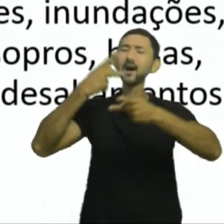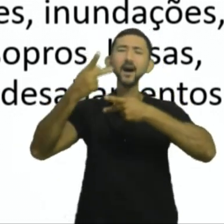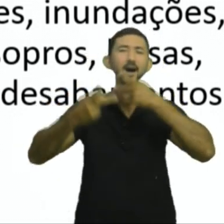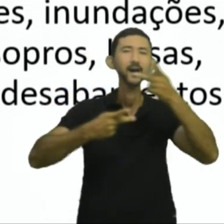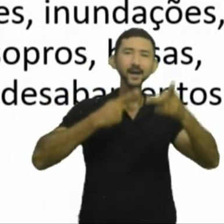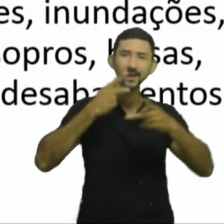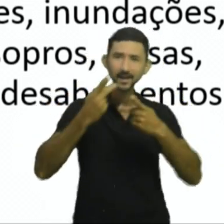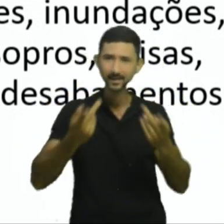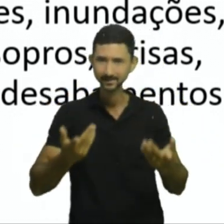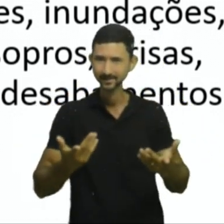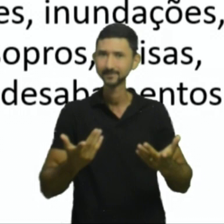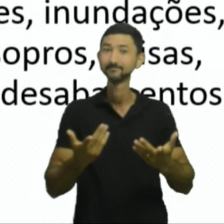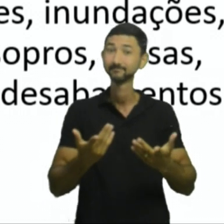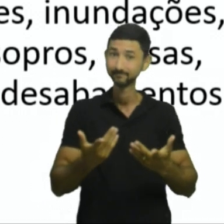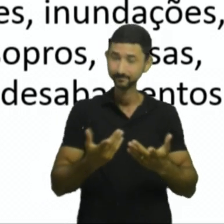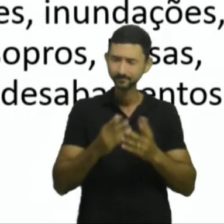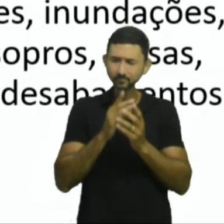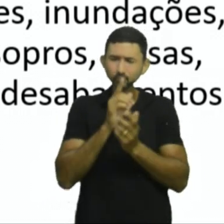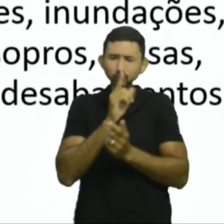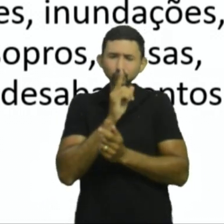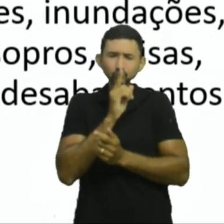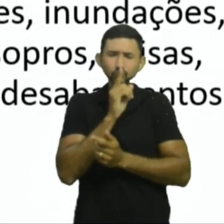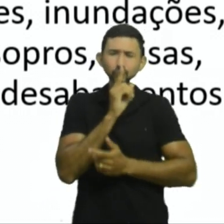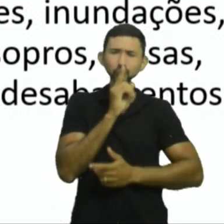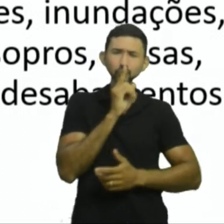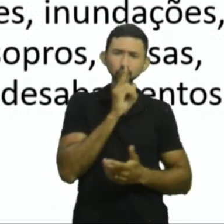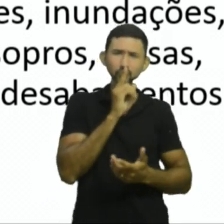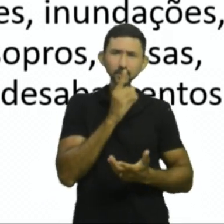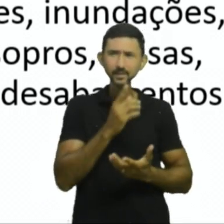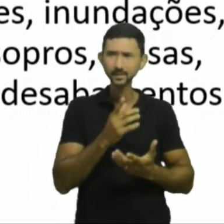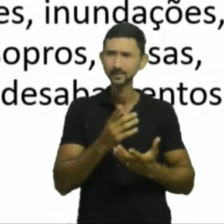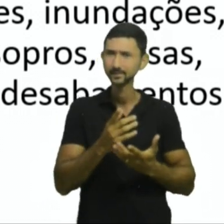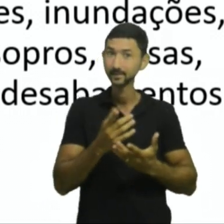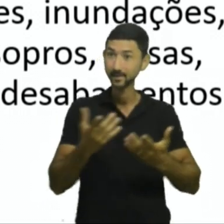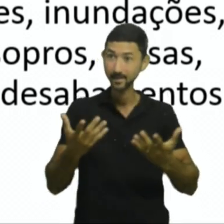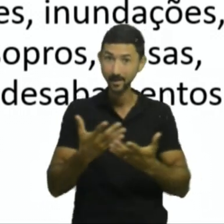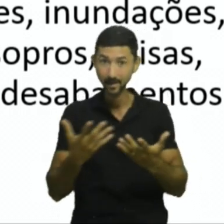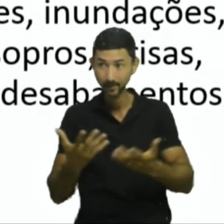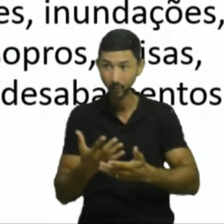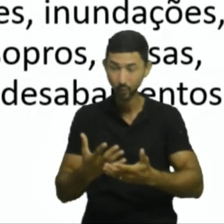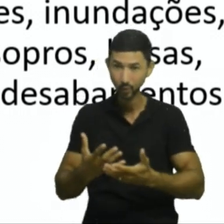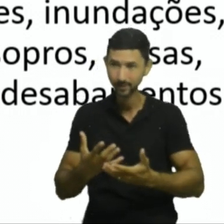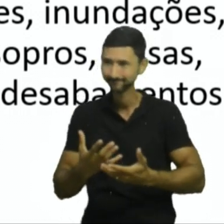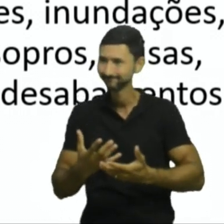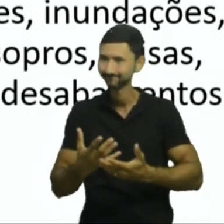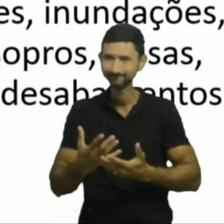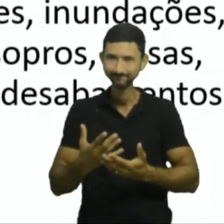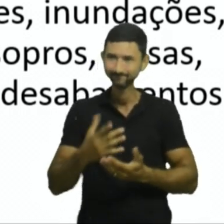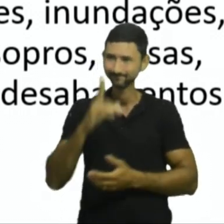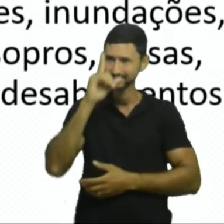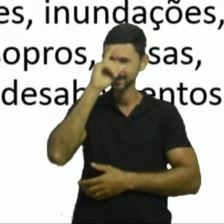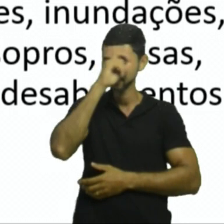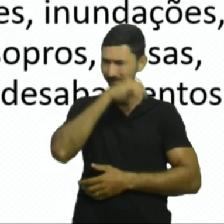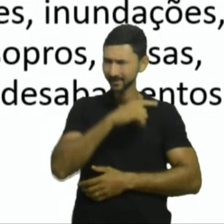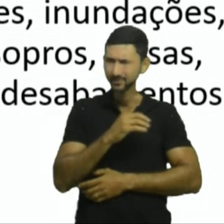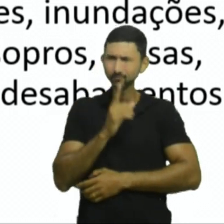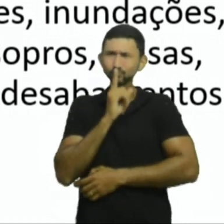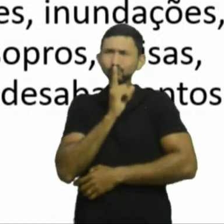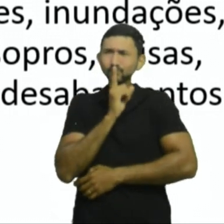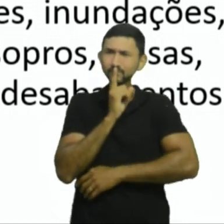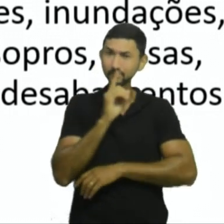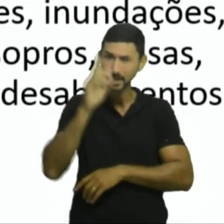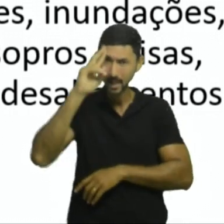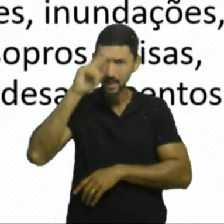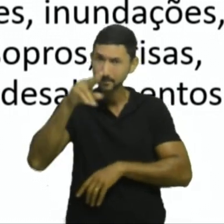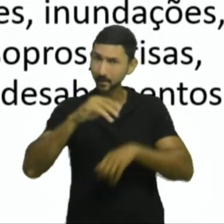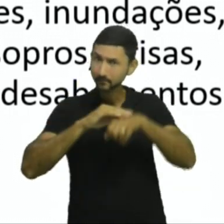faladas. Silêncio, uma coisa que nesta idade a gente tem muita dificuldade. Lembra quando eu